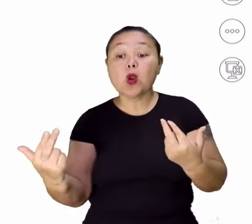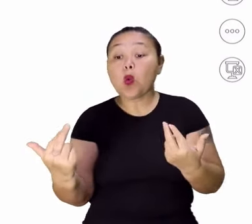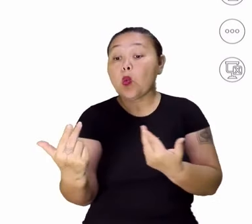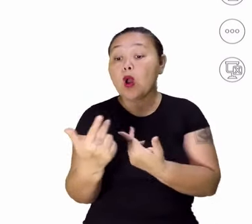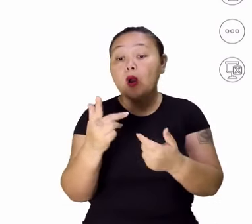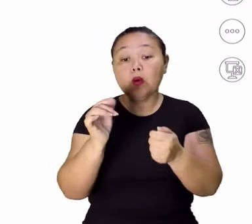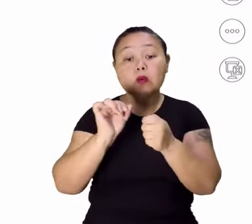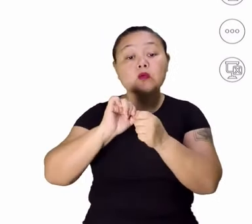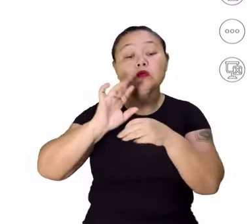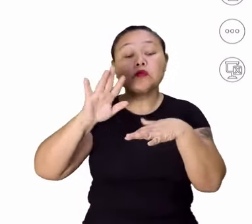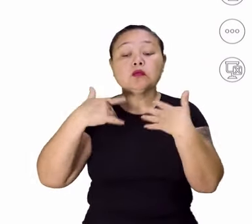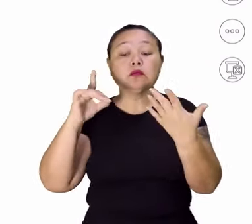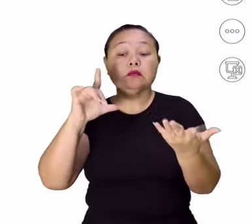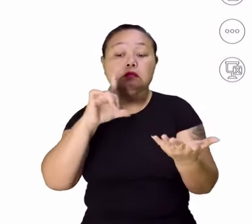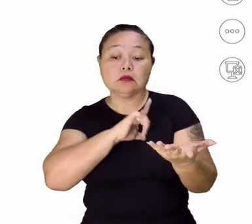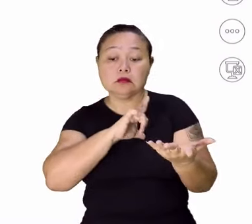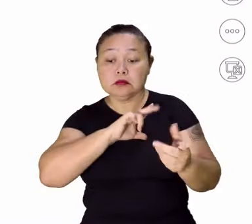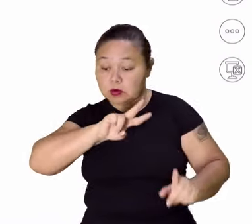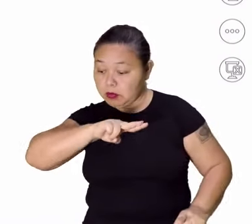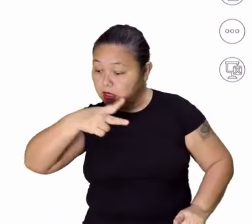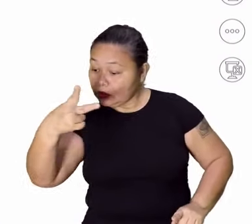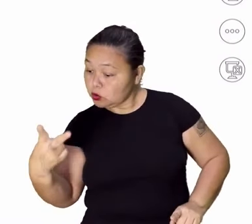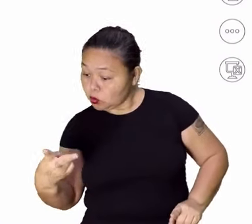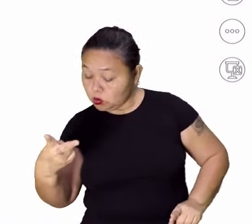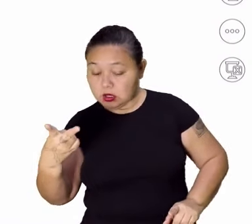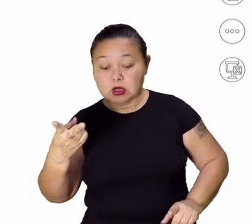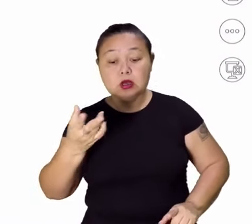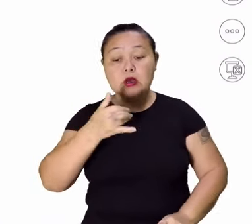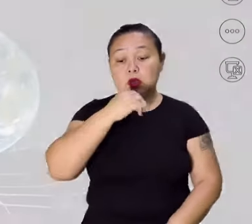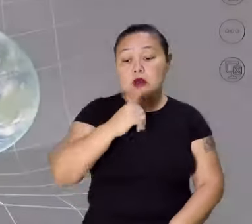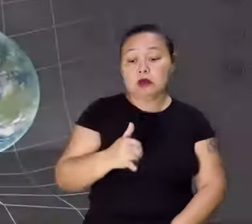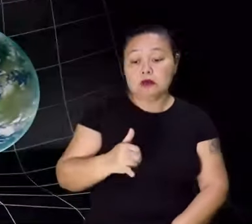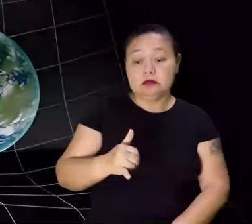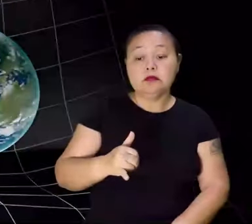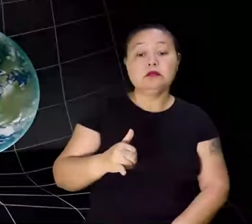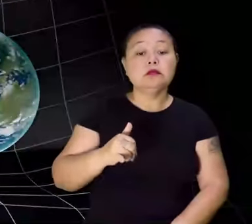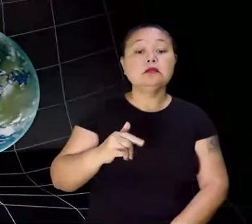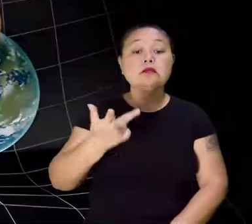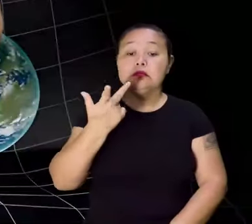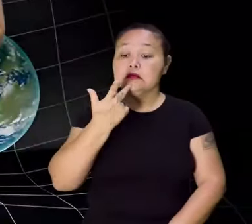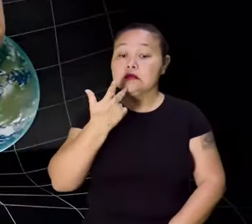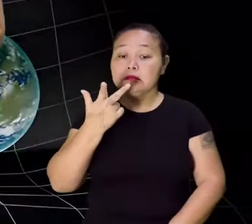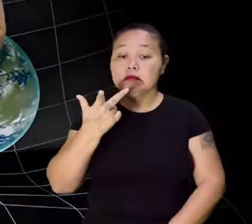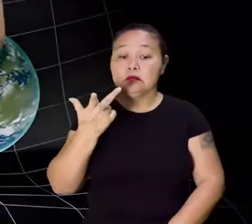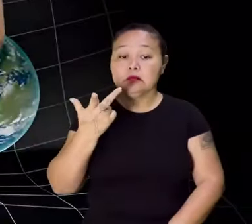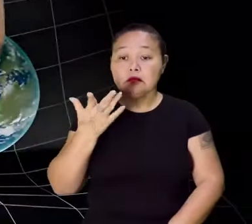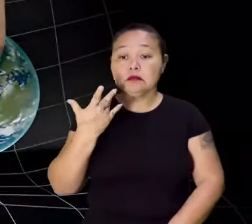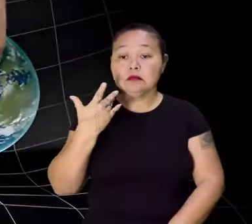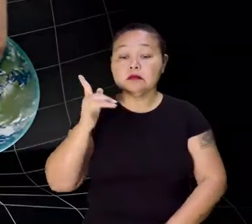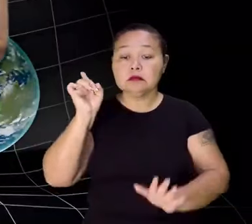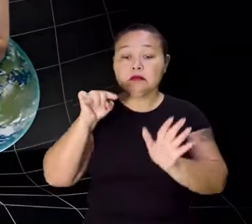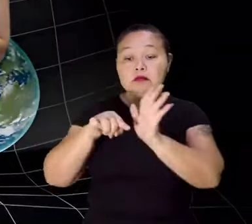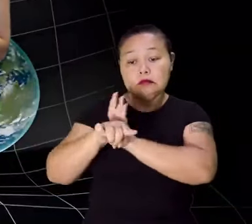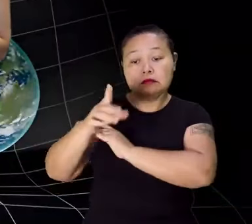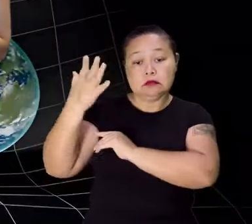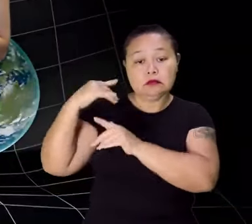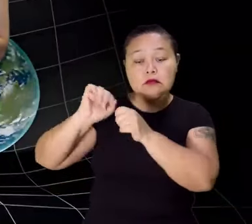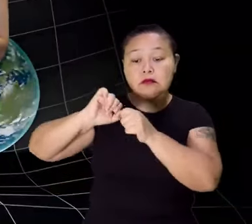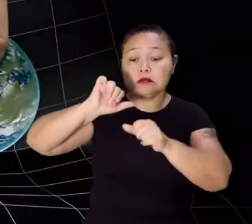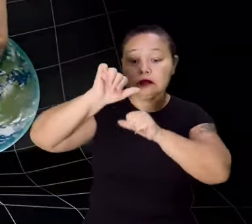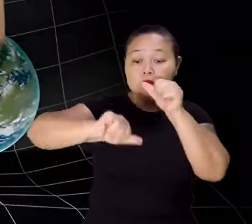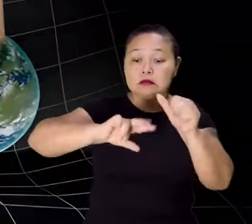a gente viu aí que houve uma troca de energia térmica. Vem aqui com nós. E aí, já falou, nós falamos na questão anterior que a troca